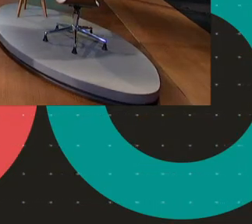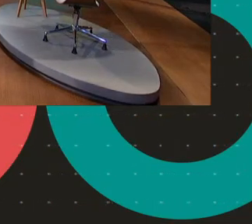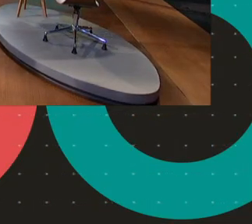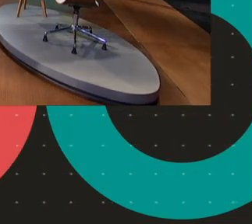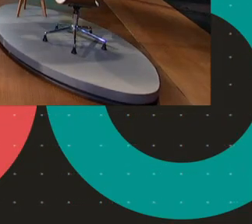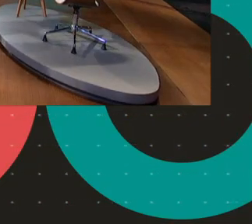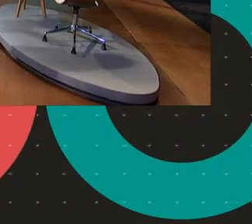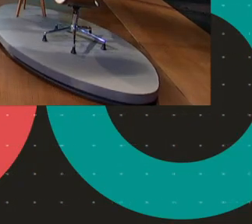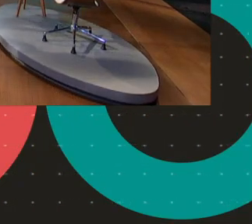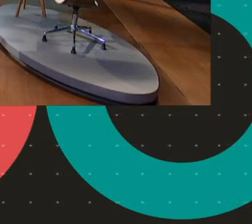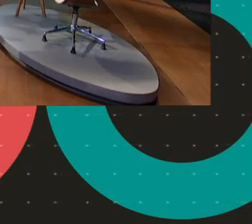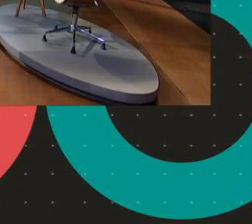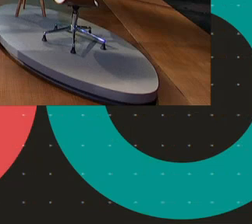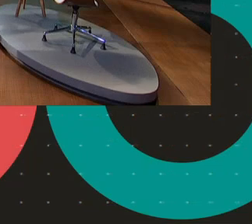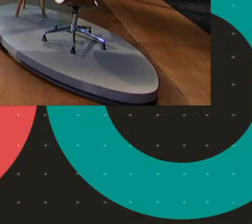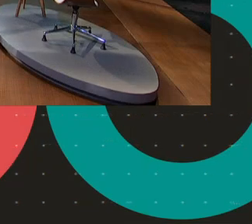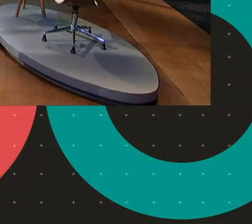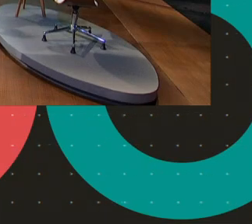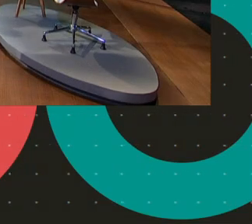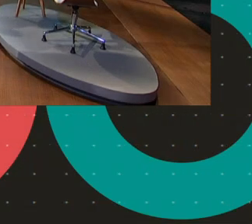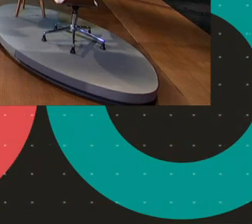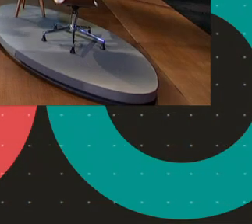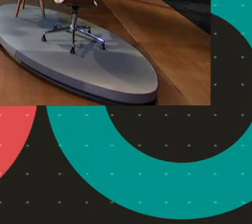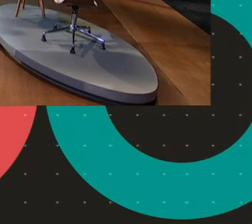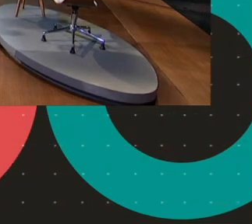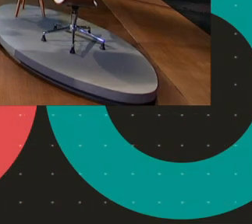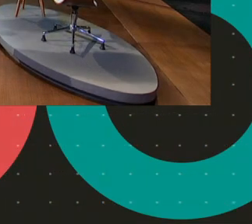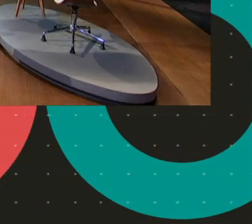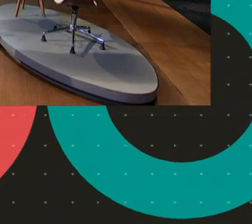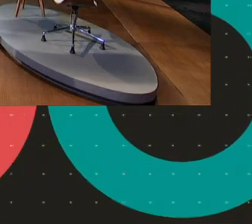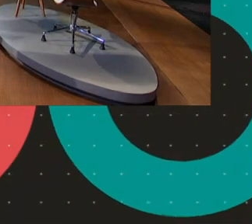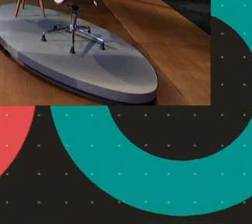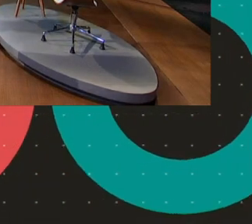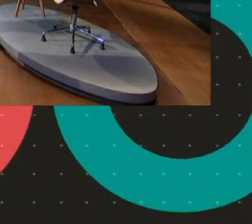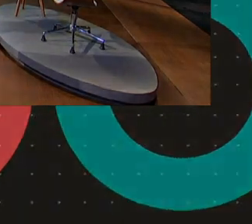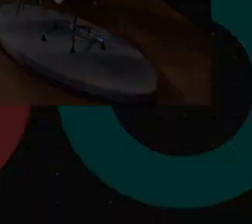você aqui presencialmente. Que bom estar aqui, gente, no estúdio. Novamente.